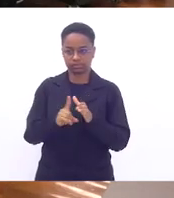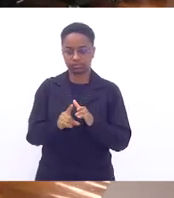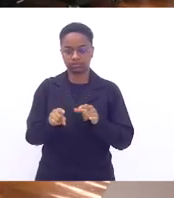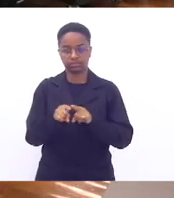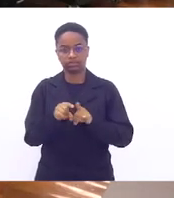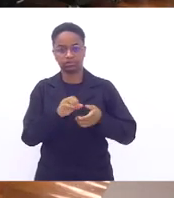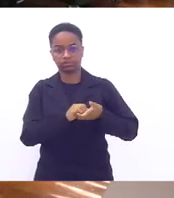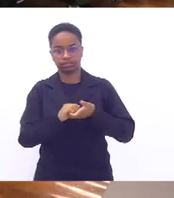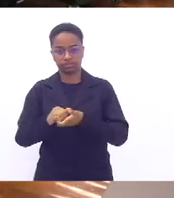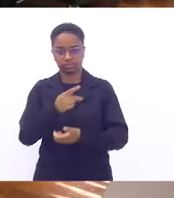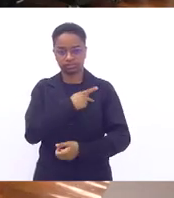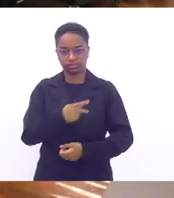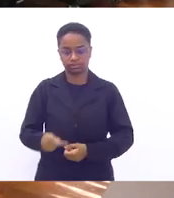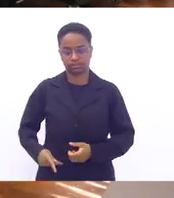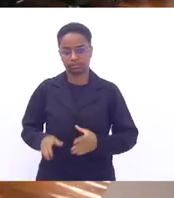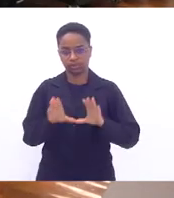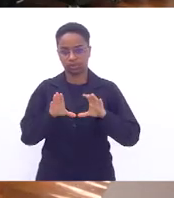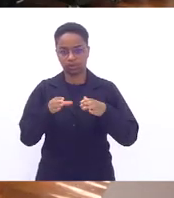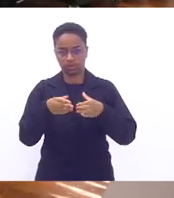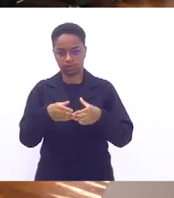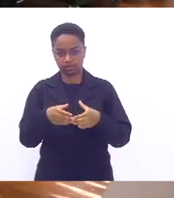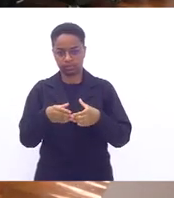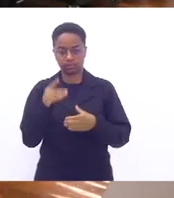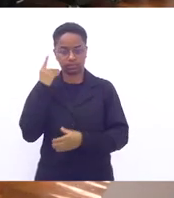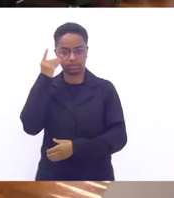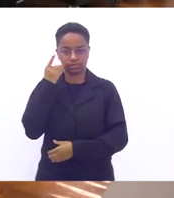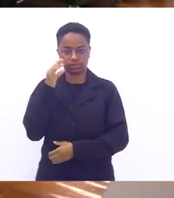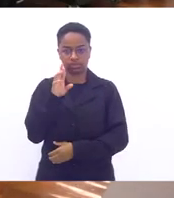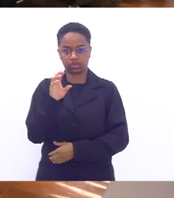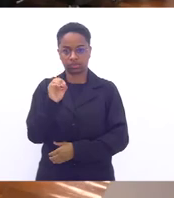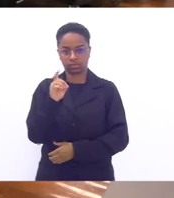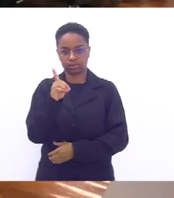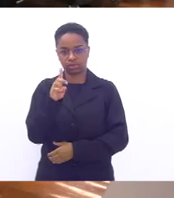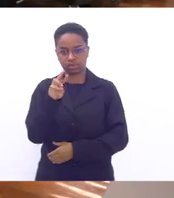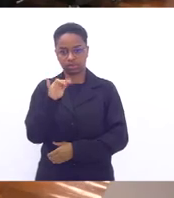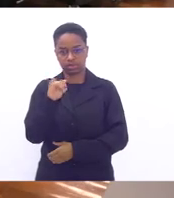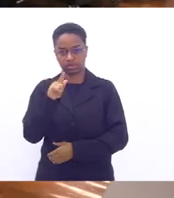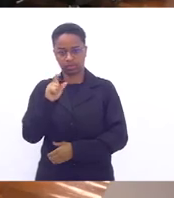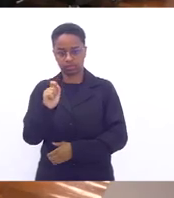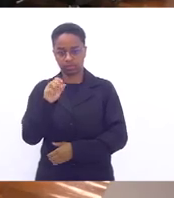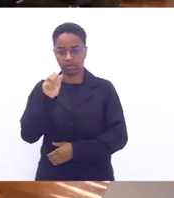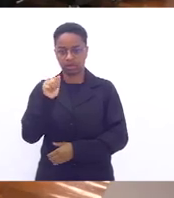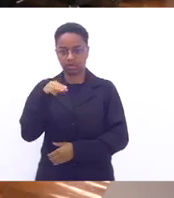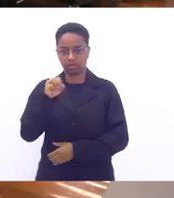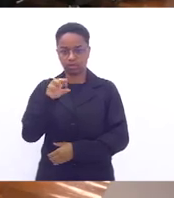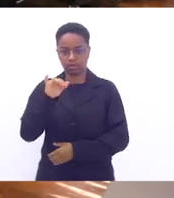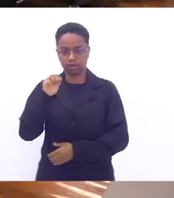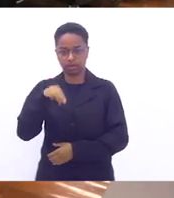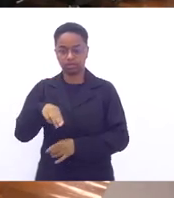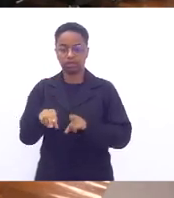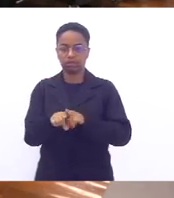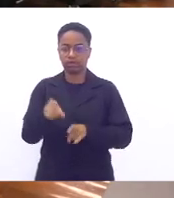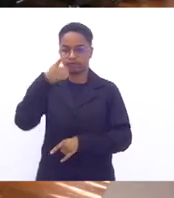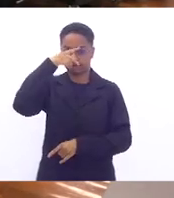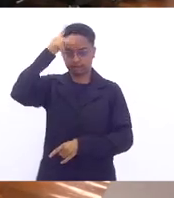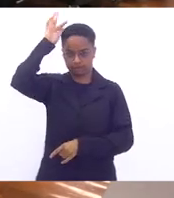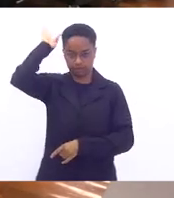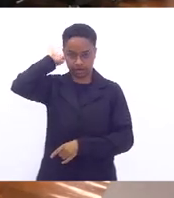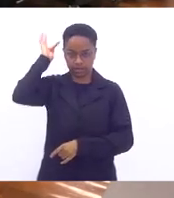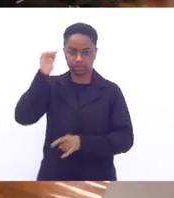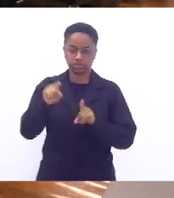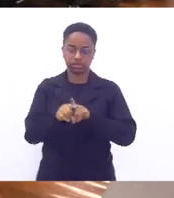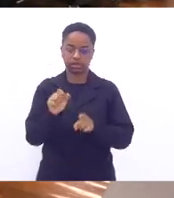saudar o presidente da Comissão Deputado Rodrigo Amorim Deputado Fred Pacheco Deputado Alan Lopes